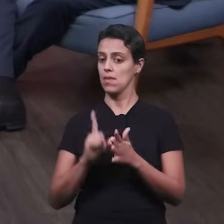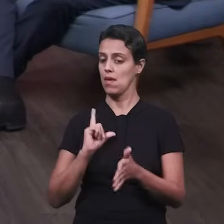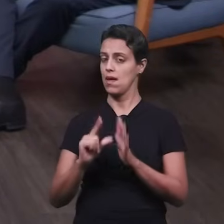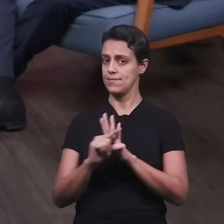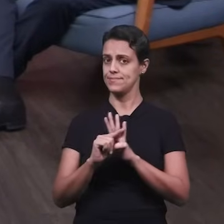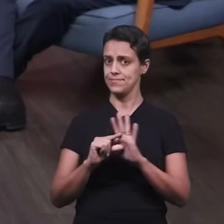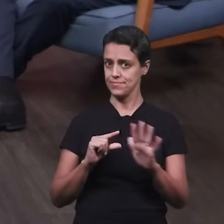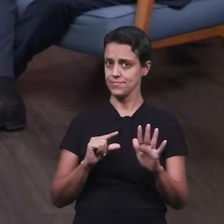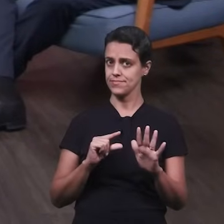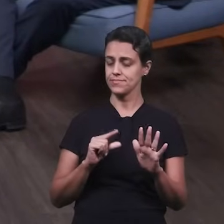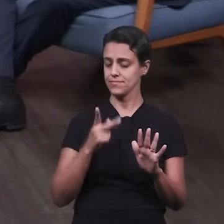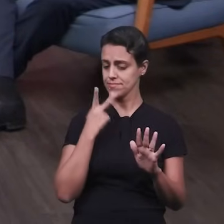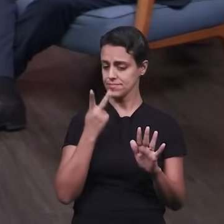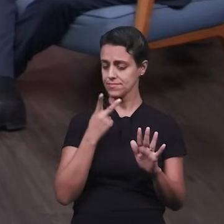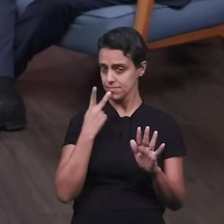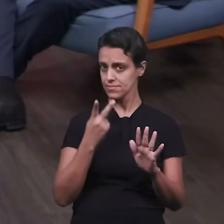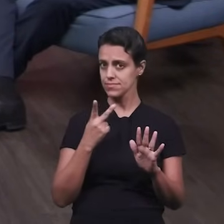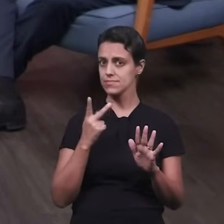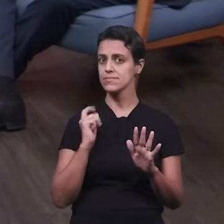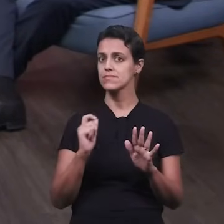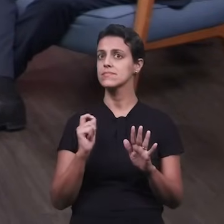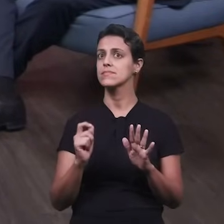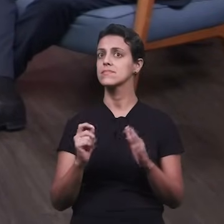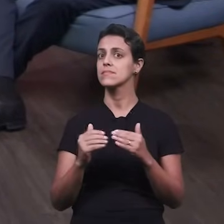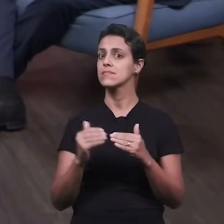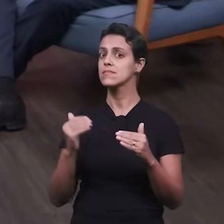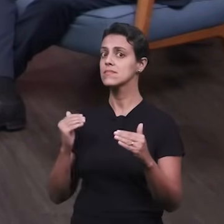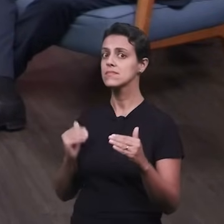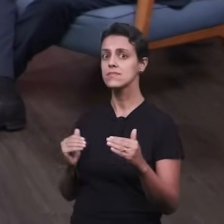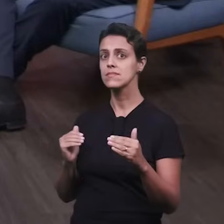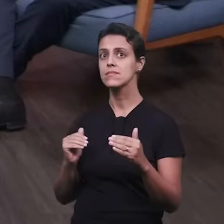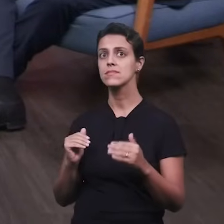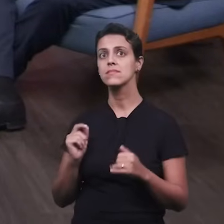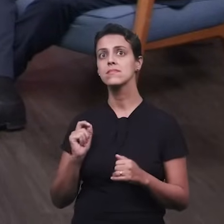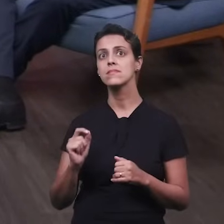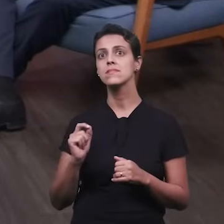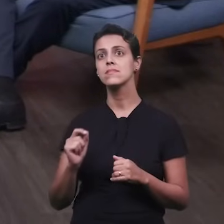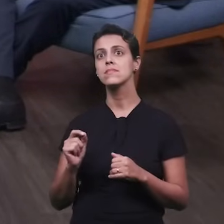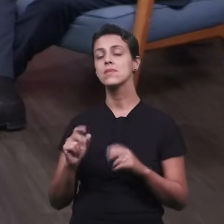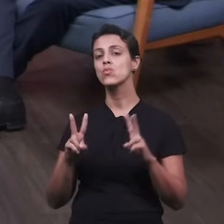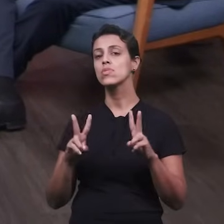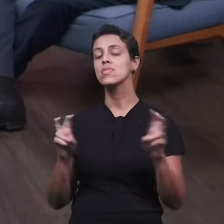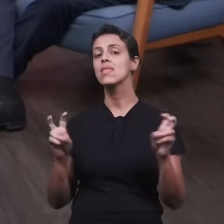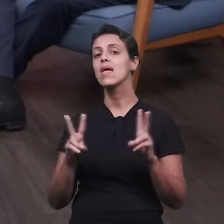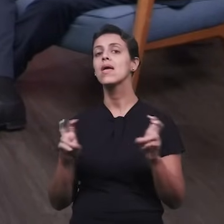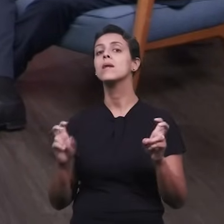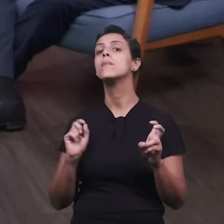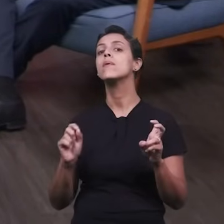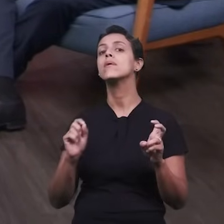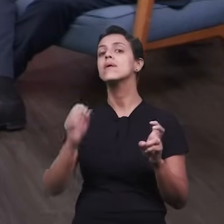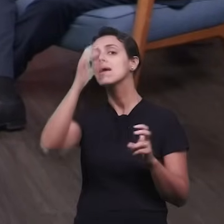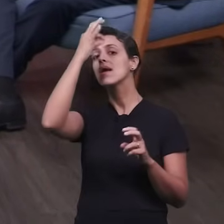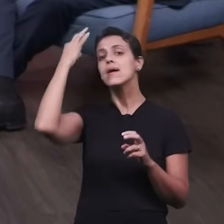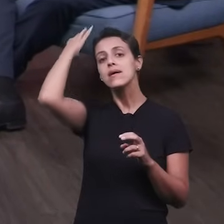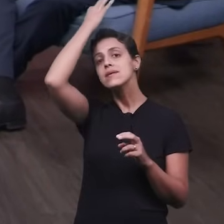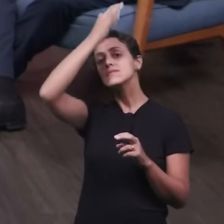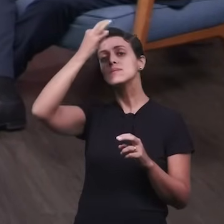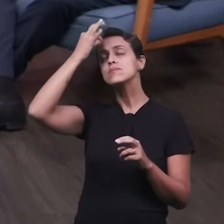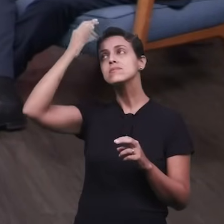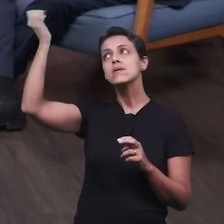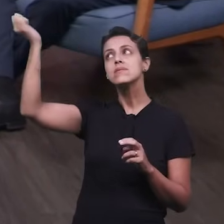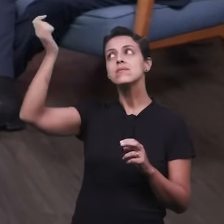falar do versículo, eu quero voltar no tema, o acesso aos mistérios revelados pelo Espírito